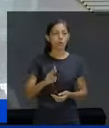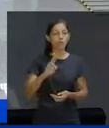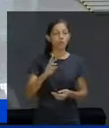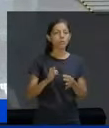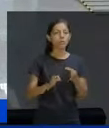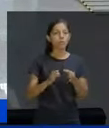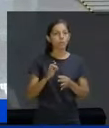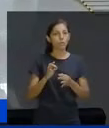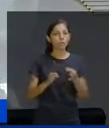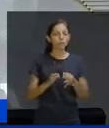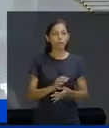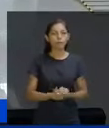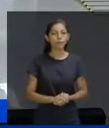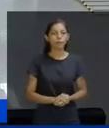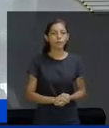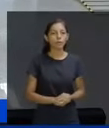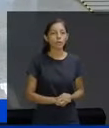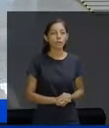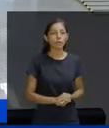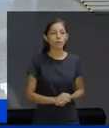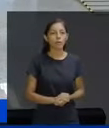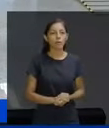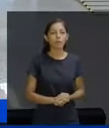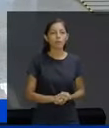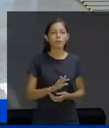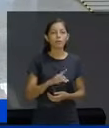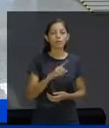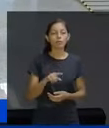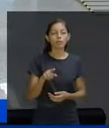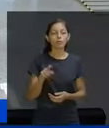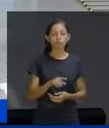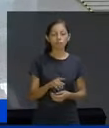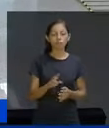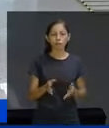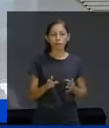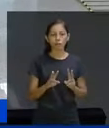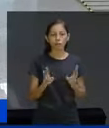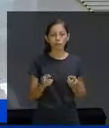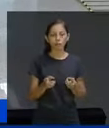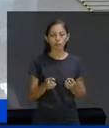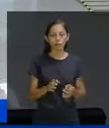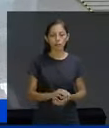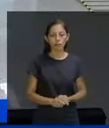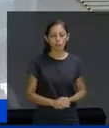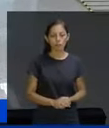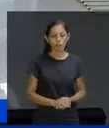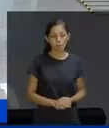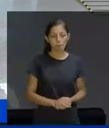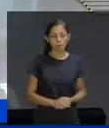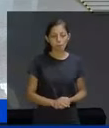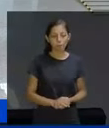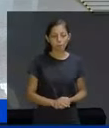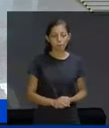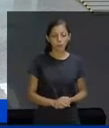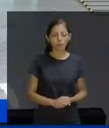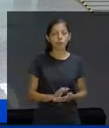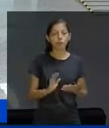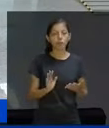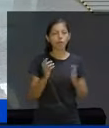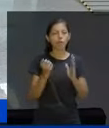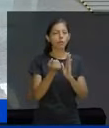que é vedado por força normativa, conforme discorrido alhures, fecho aspas. Entretanto, essa declaração